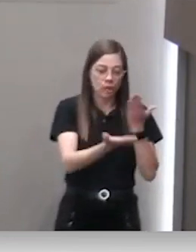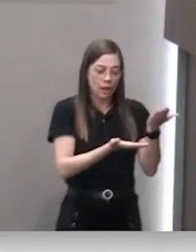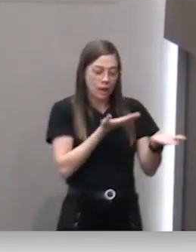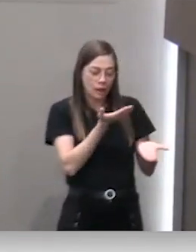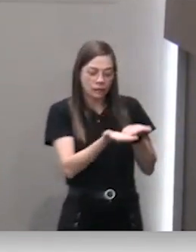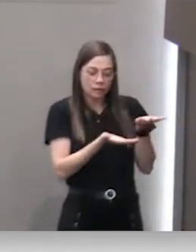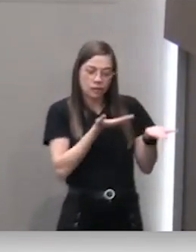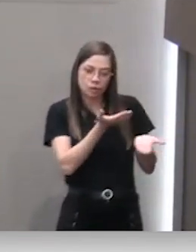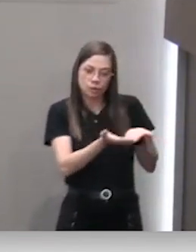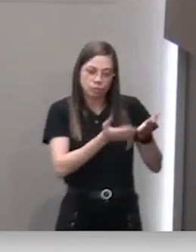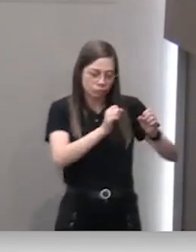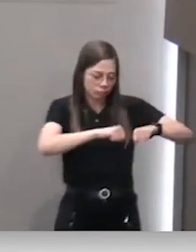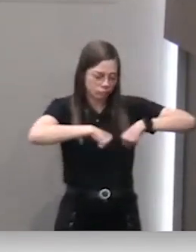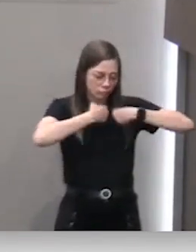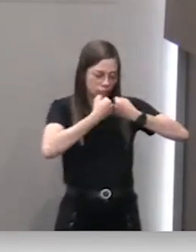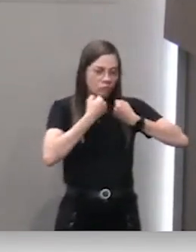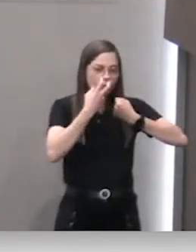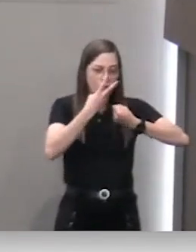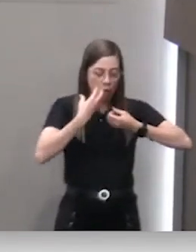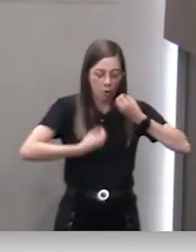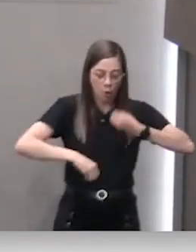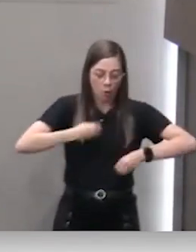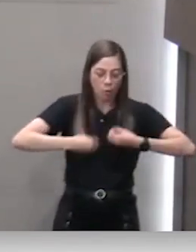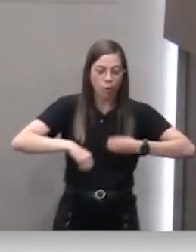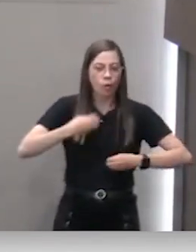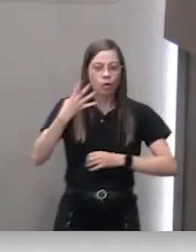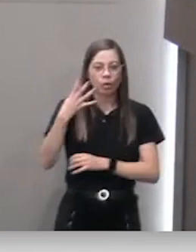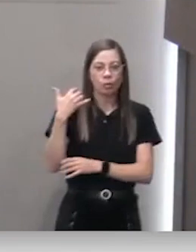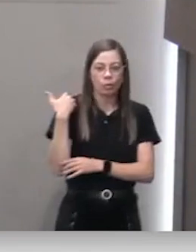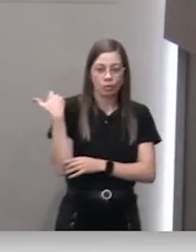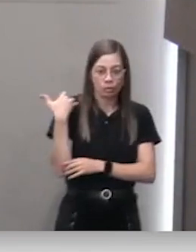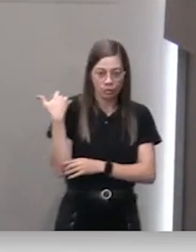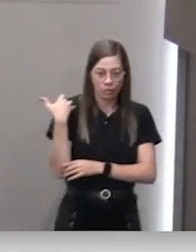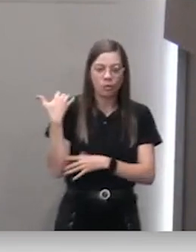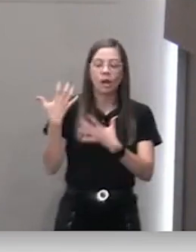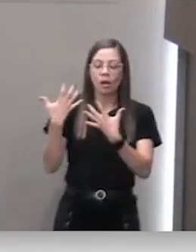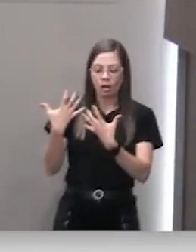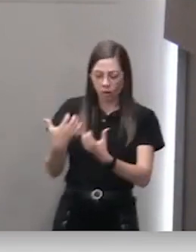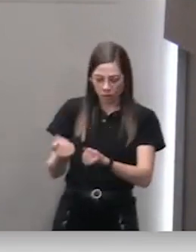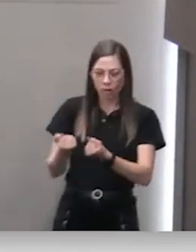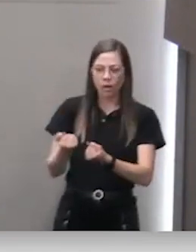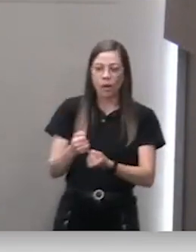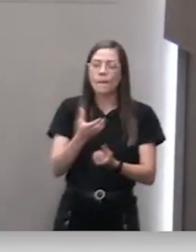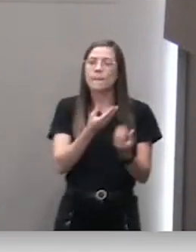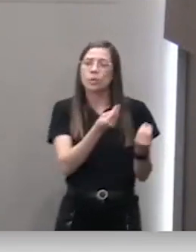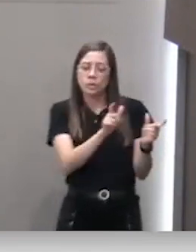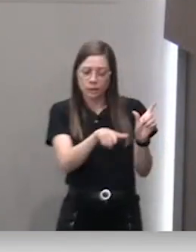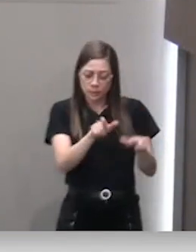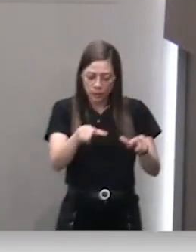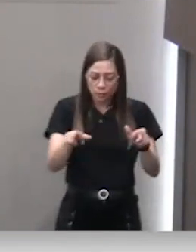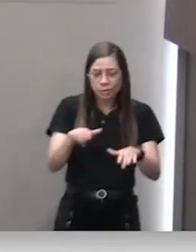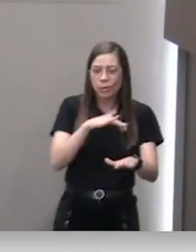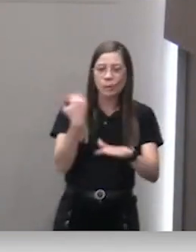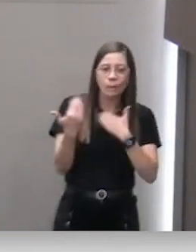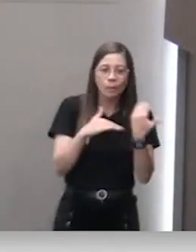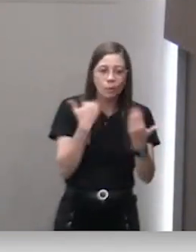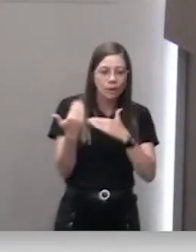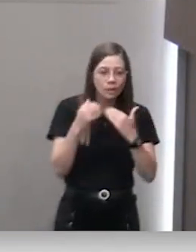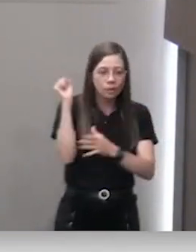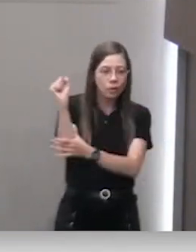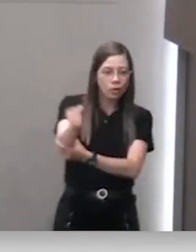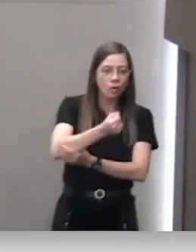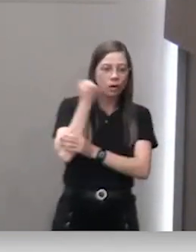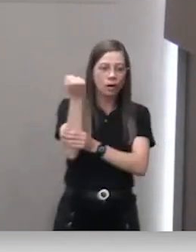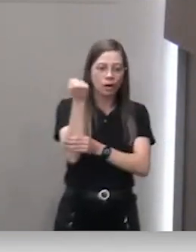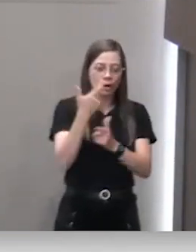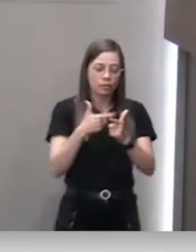Atendimento força o hormônio em criança de 4 anos. Admitem que pessoas estão morrendo ou sofrendo de graves problemas de saúde.